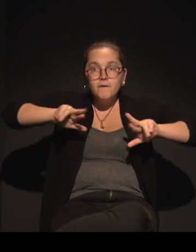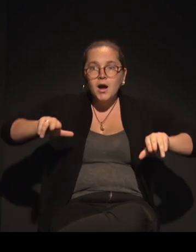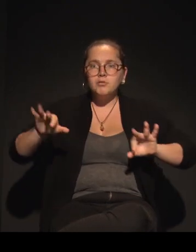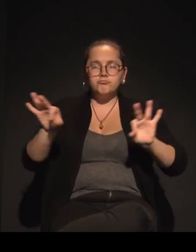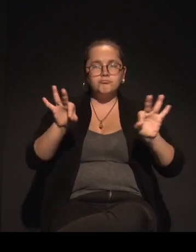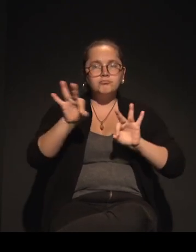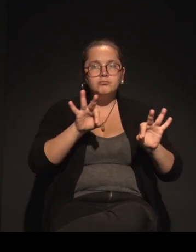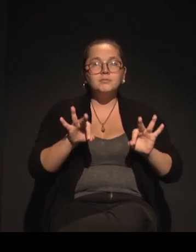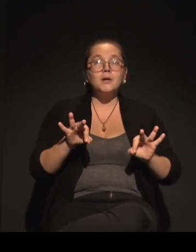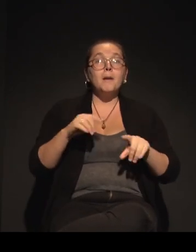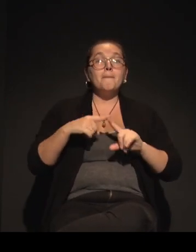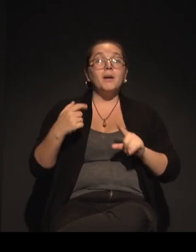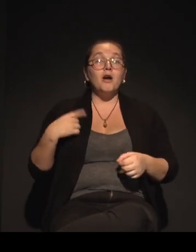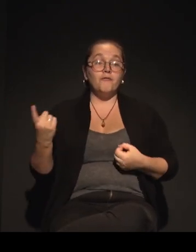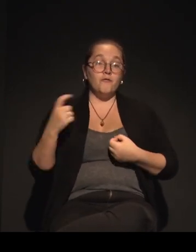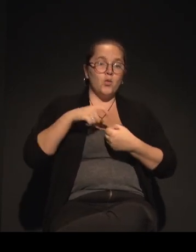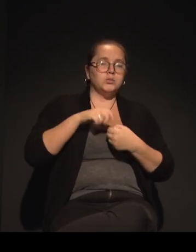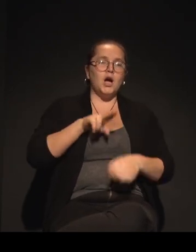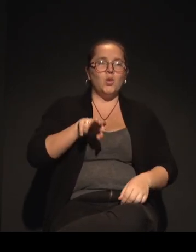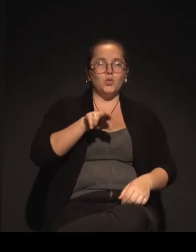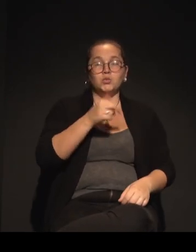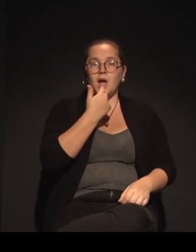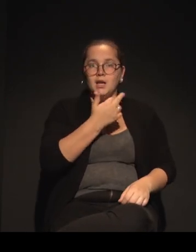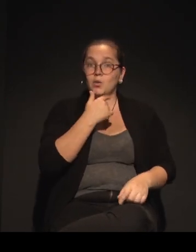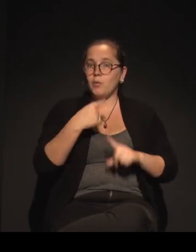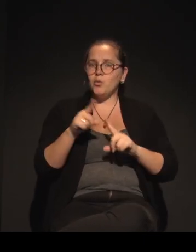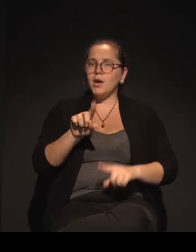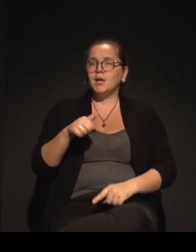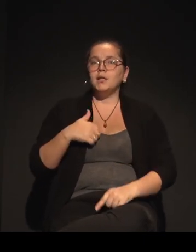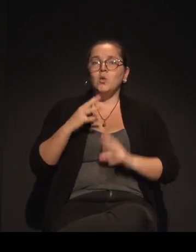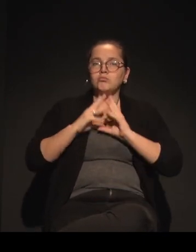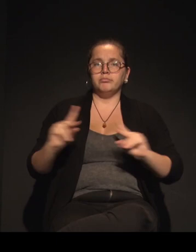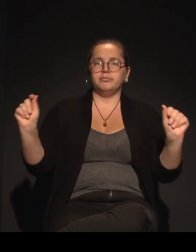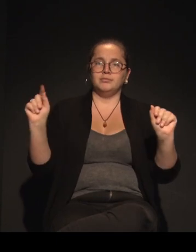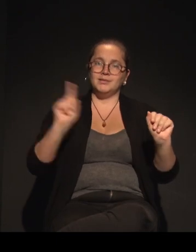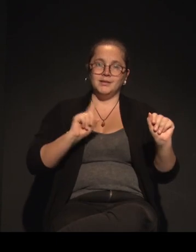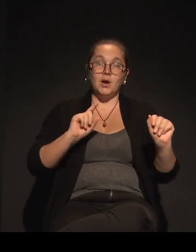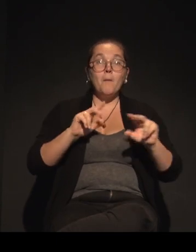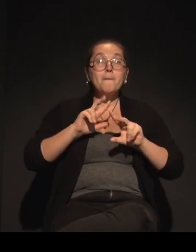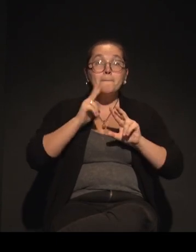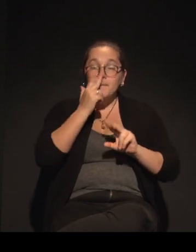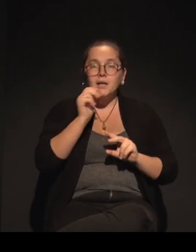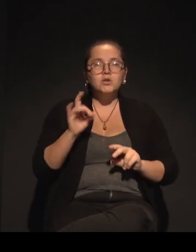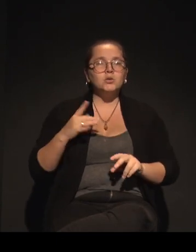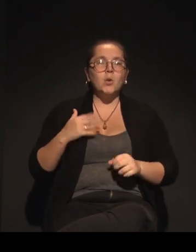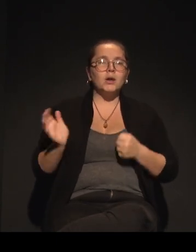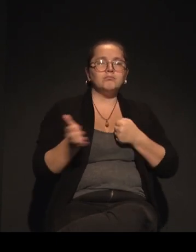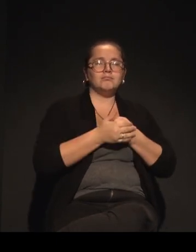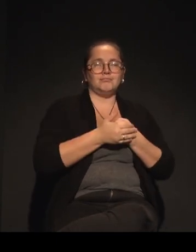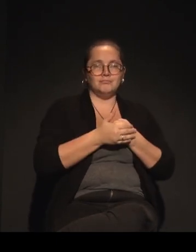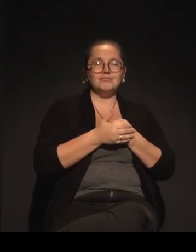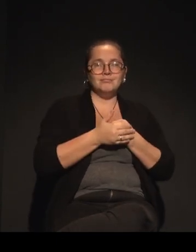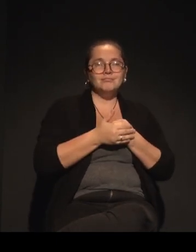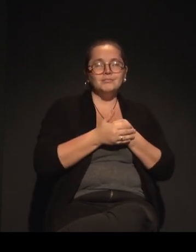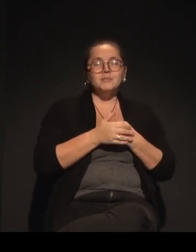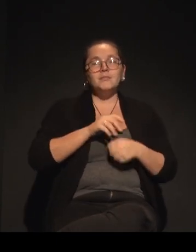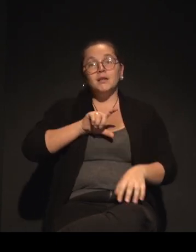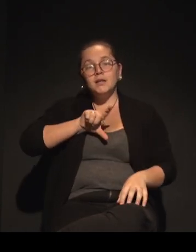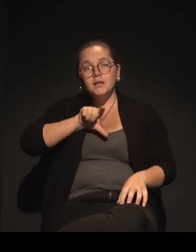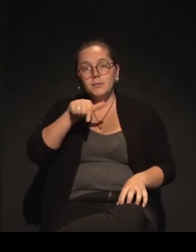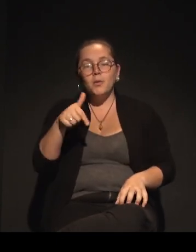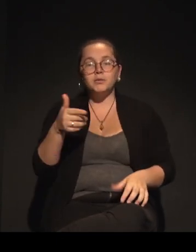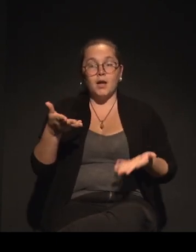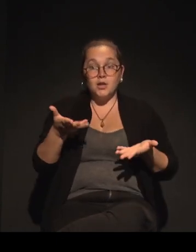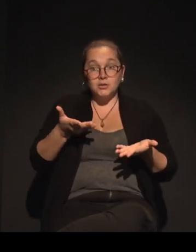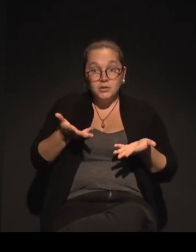é porque ela não estava morta ela estava adormecida e quando a gente trouxe